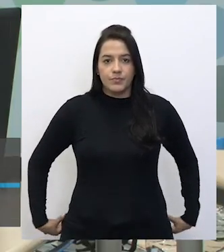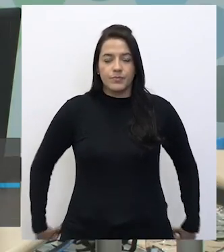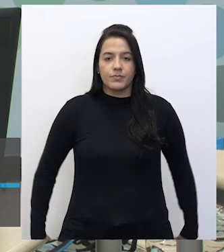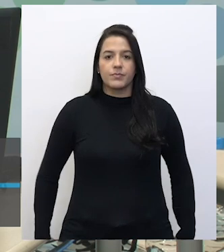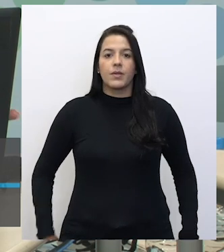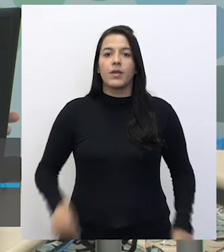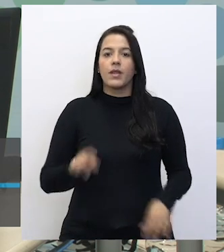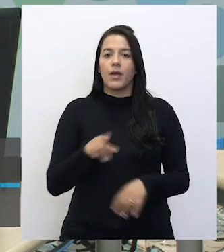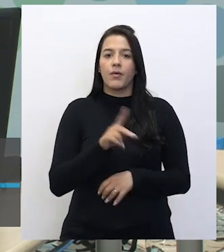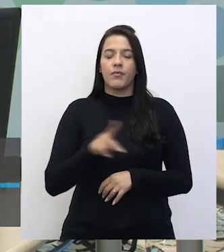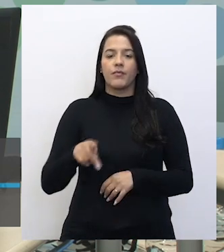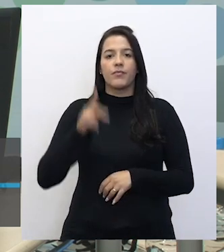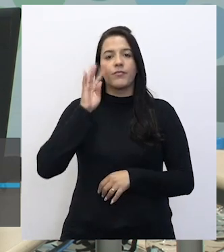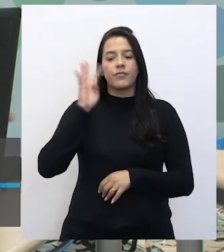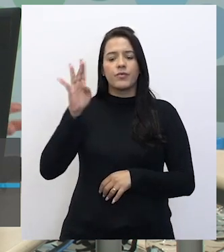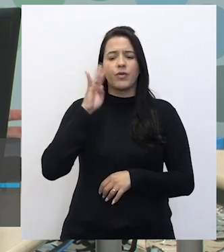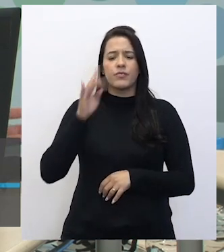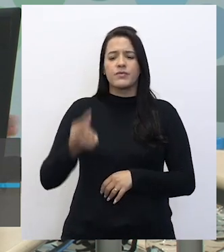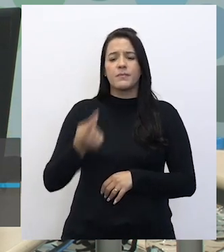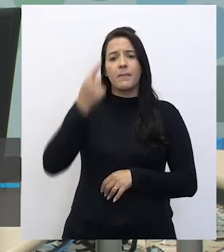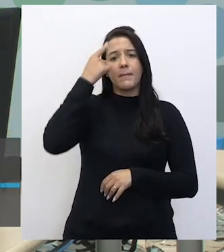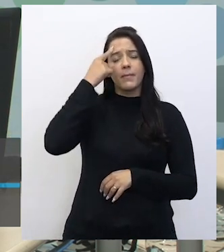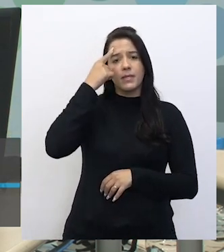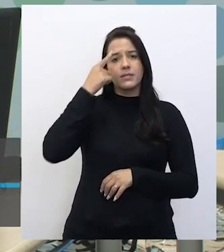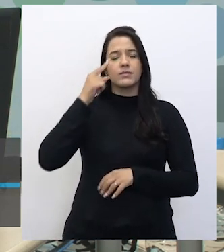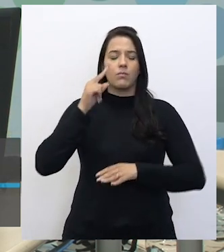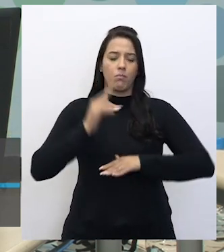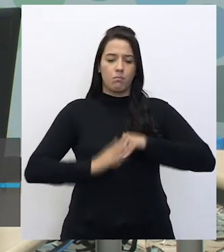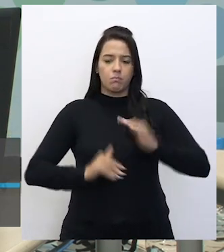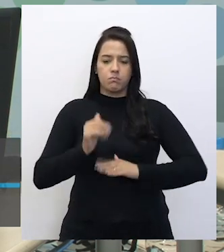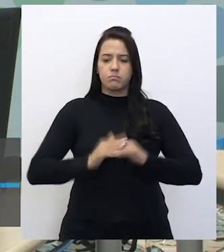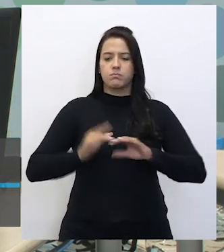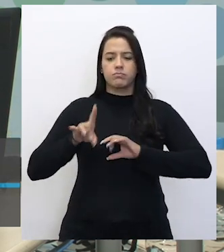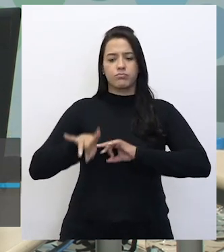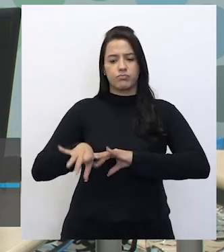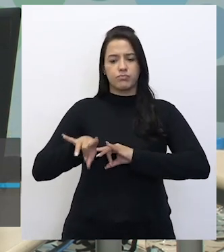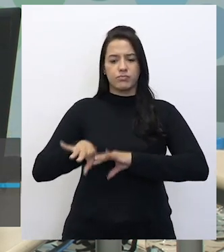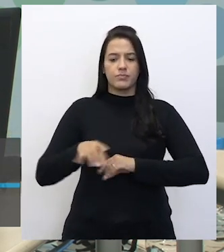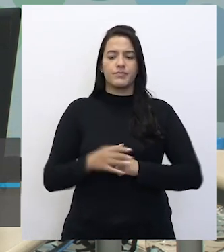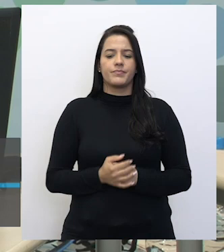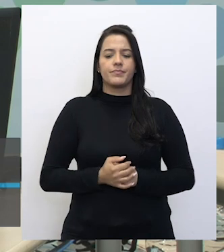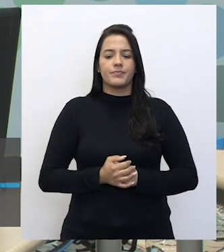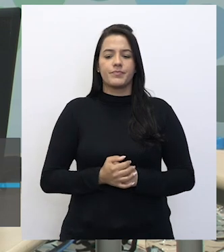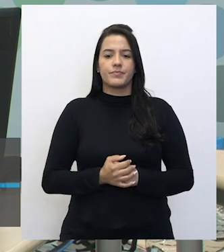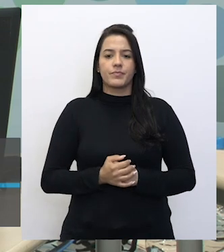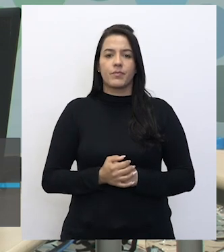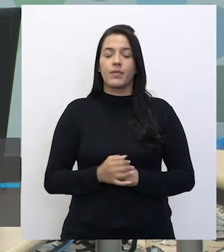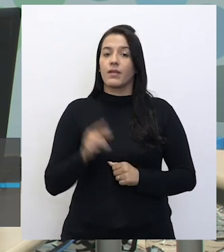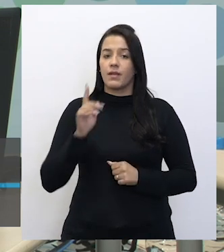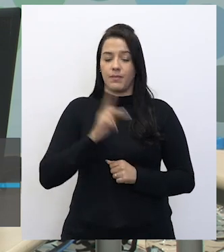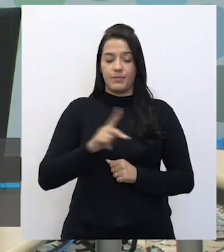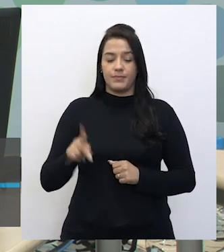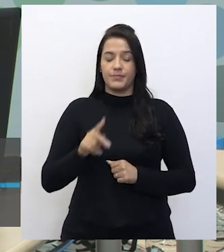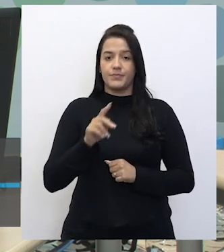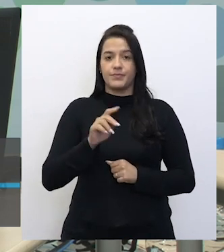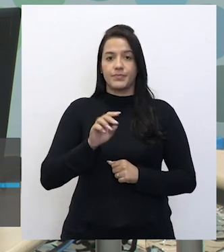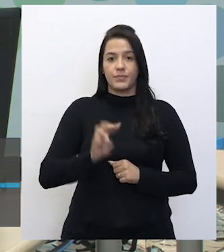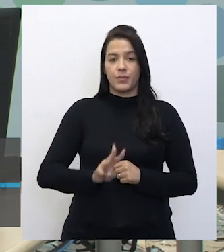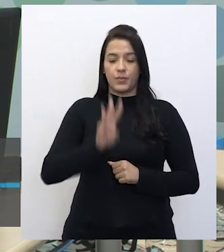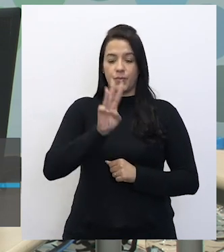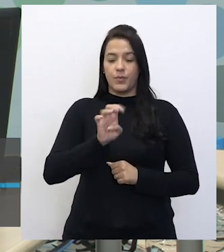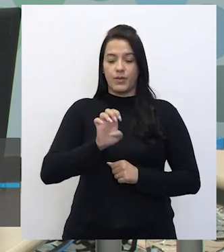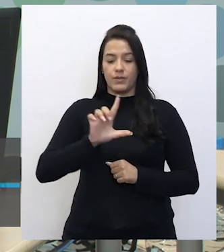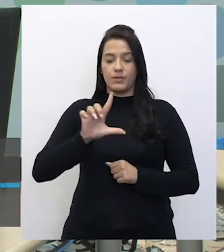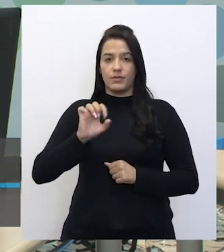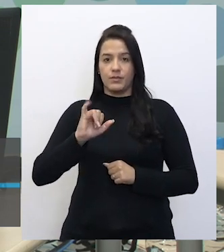especialista pensa com rigor técnico, com metodologia, etc. Né? E o professor Wellington citou uma palavra aqui que eu gostei bastante.